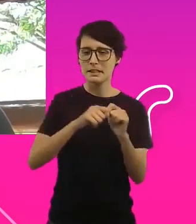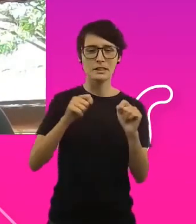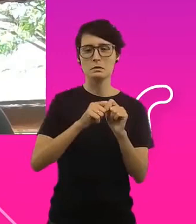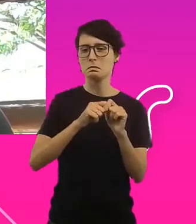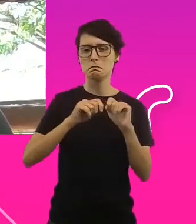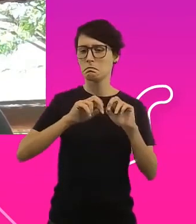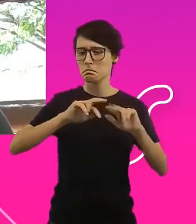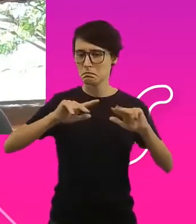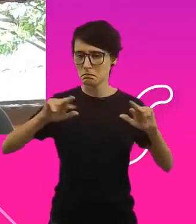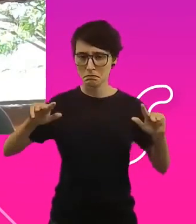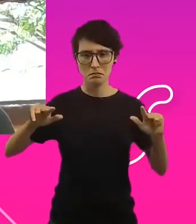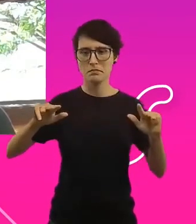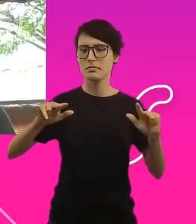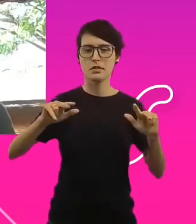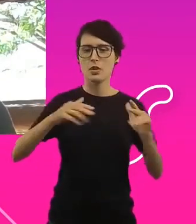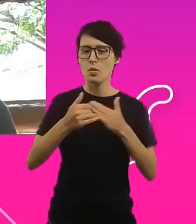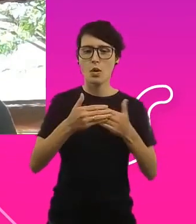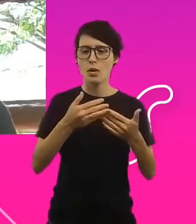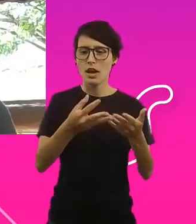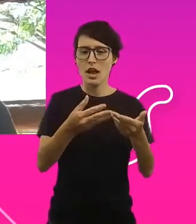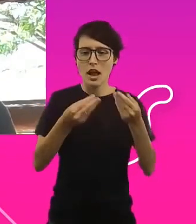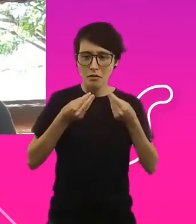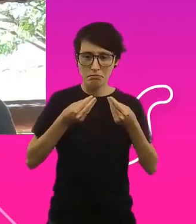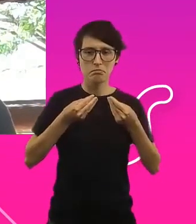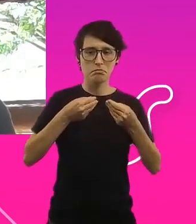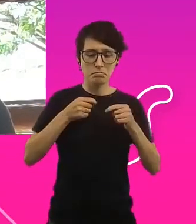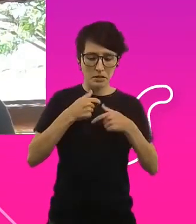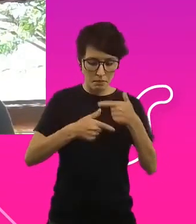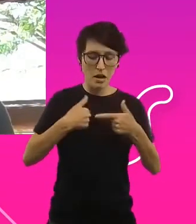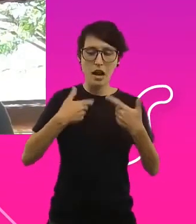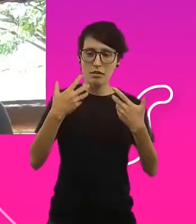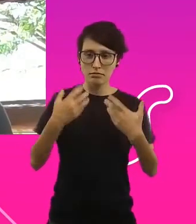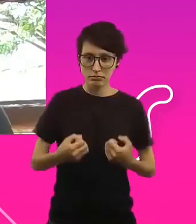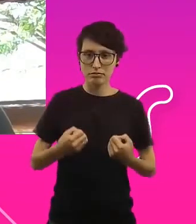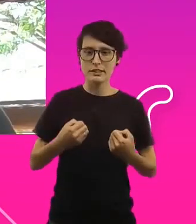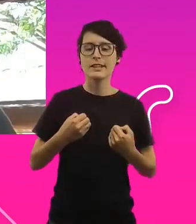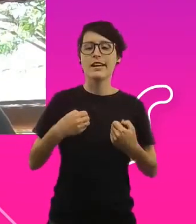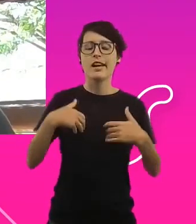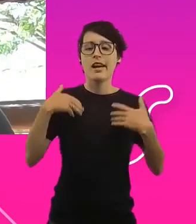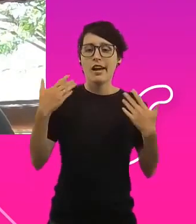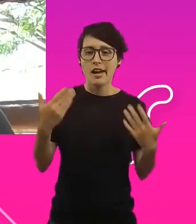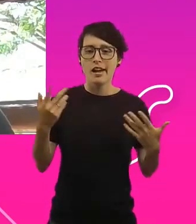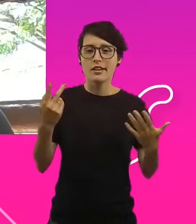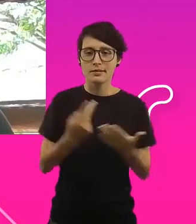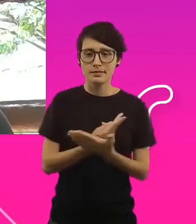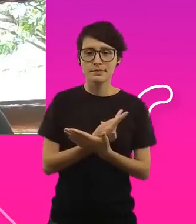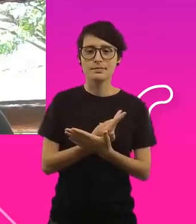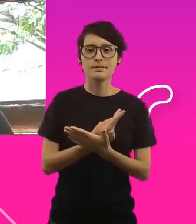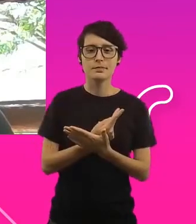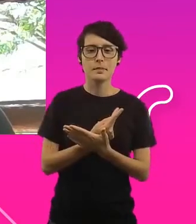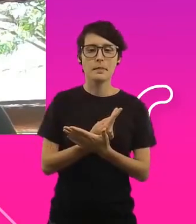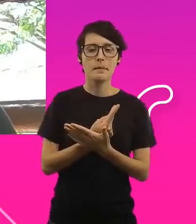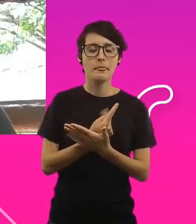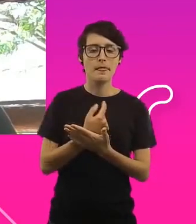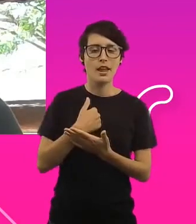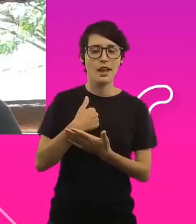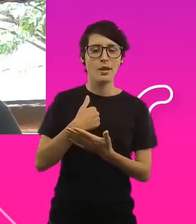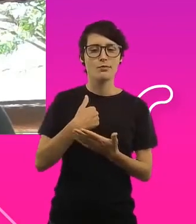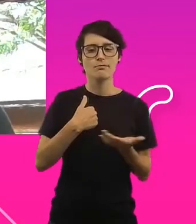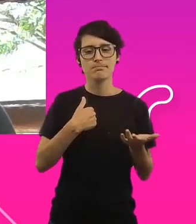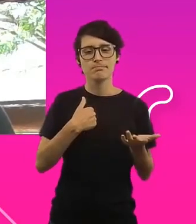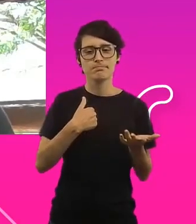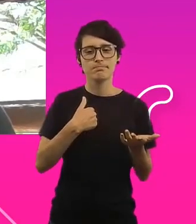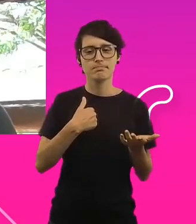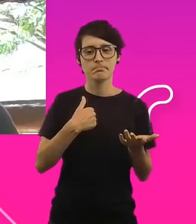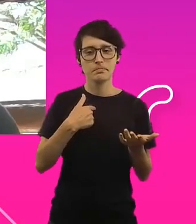qualquer oportunidade que me dessem, até uma hora que o que acabou acontecendo foi que eu ganhava